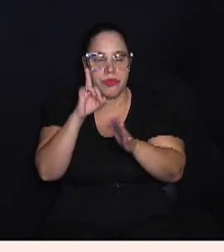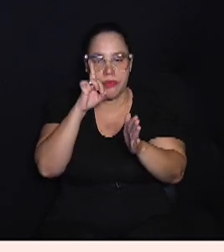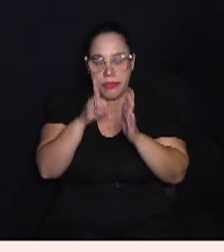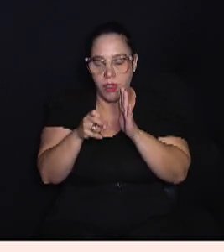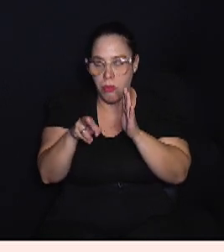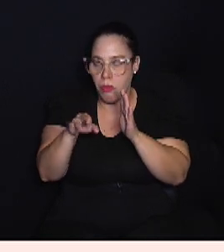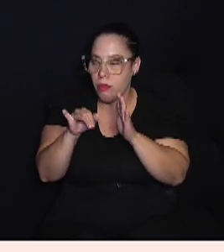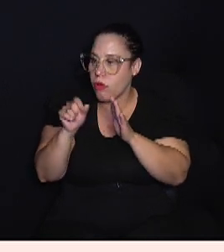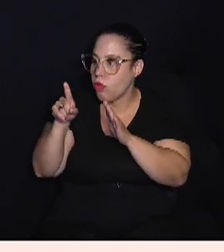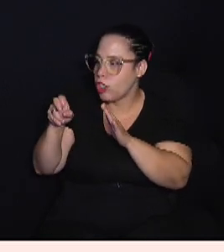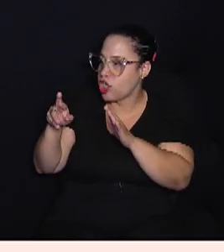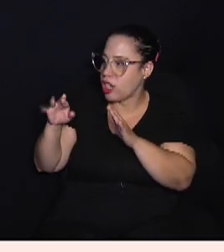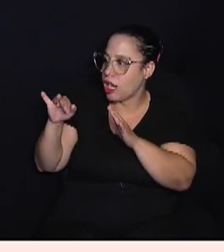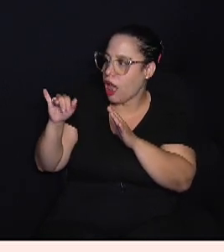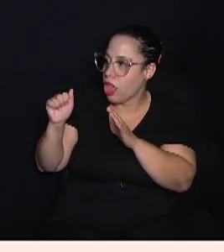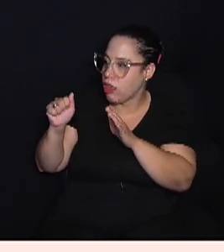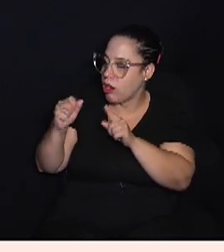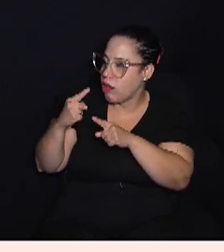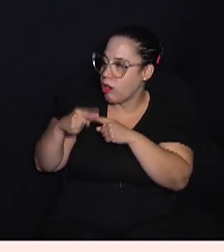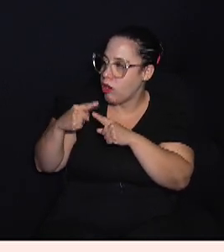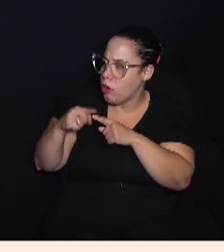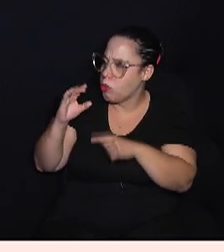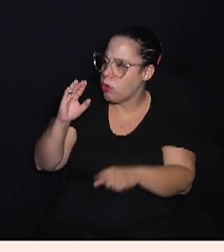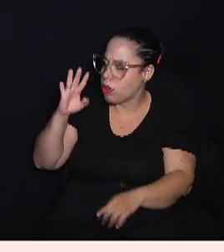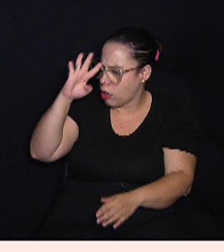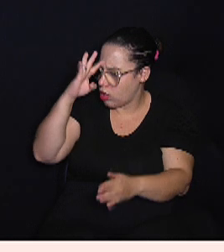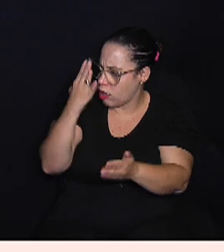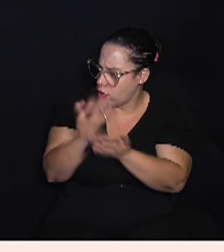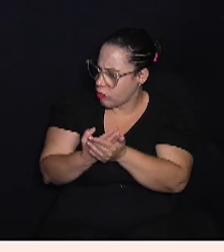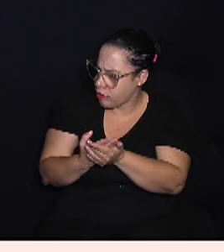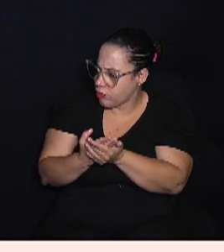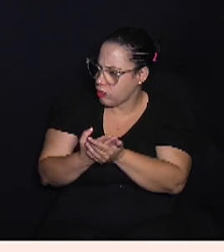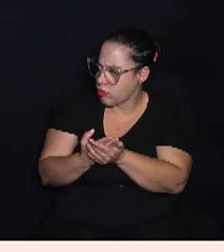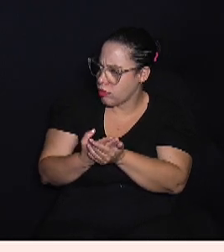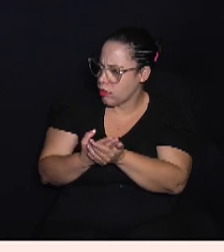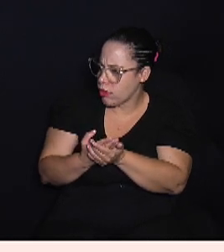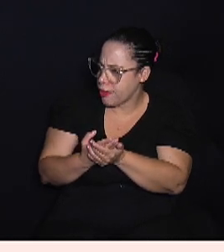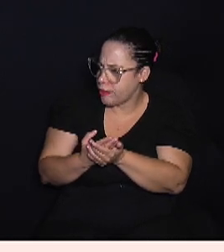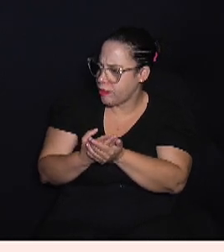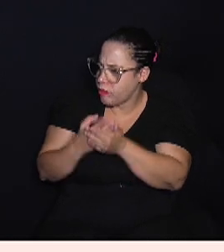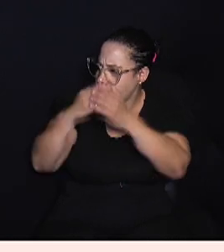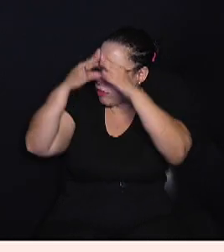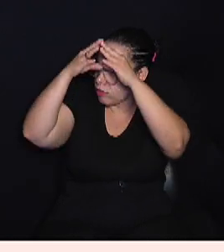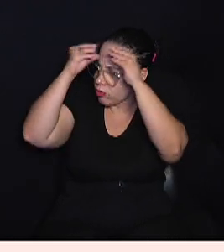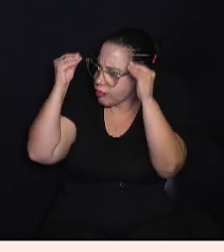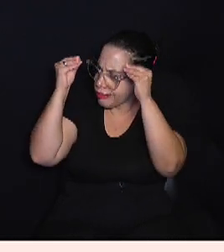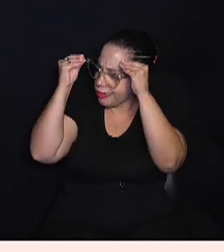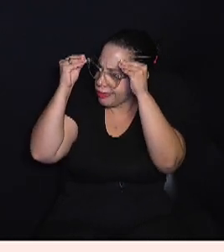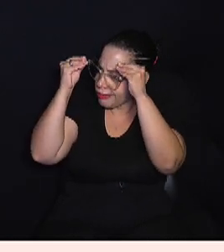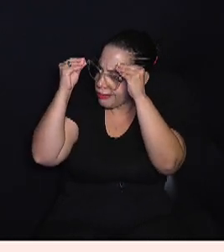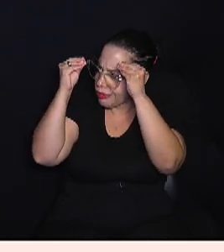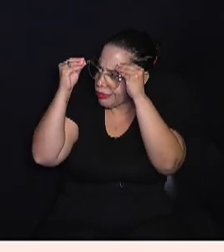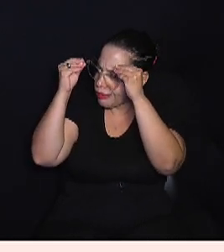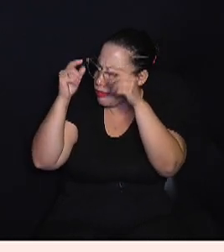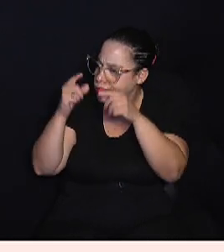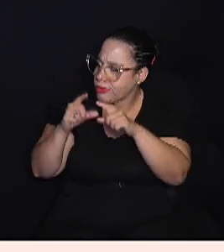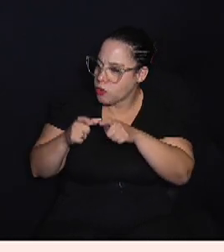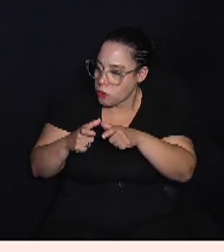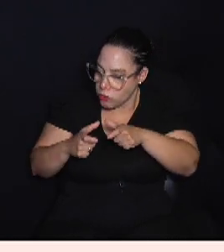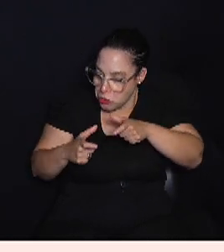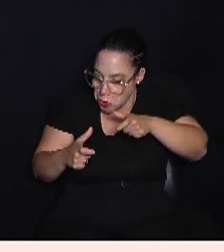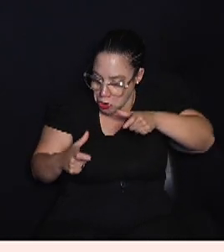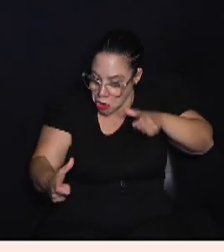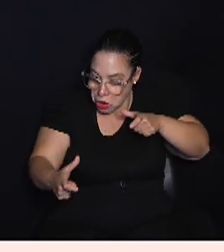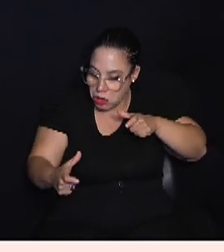você como geriatra, né, por que você acredita que esses casos de demência, né, de Alzheimer, eles estão aumentando